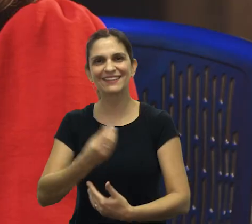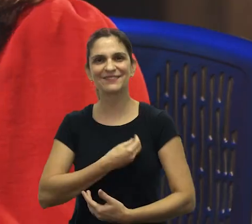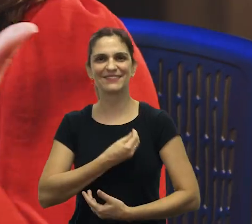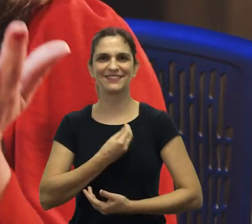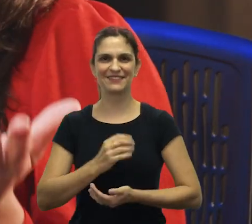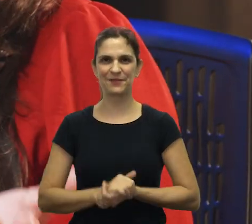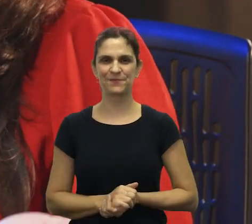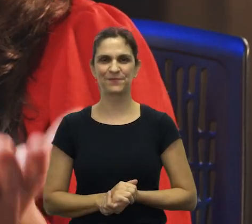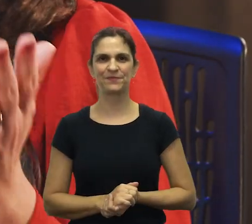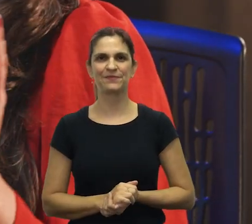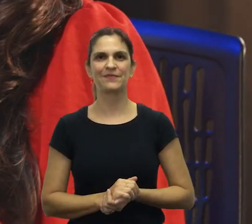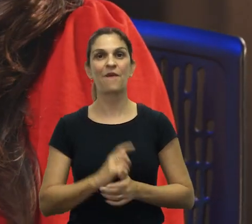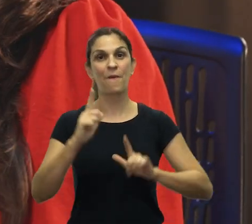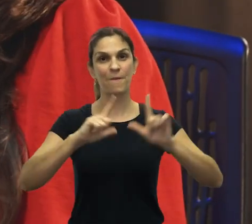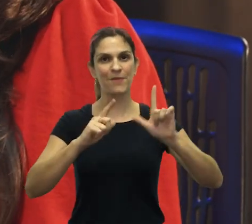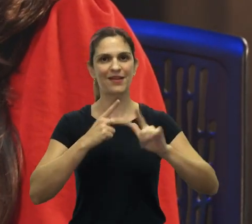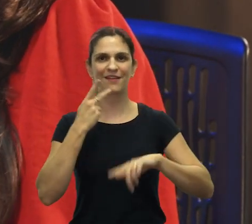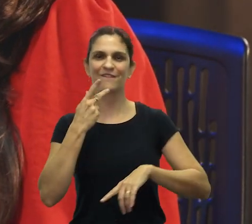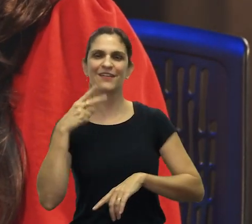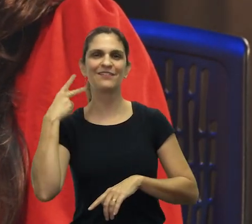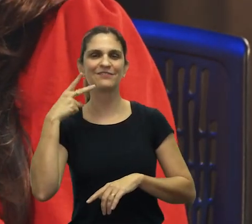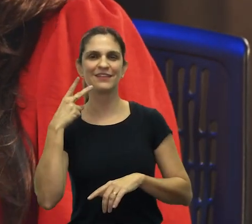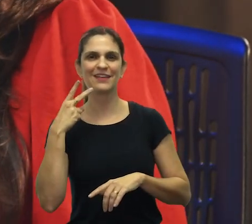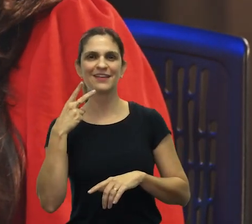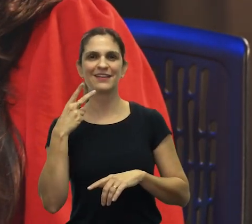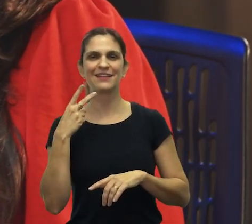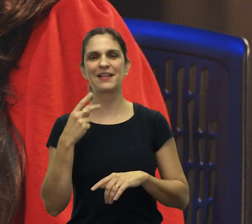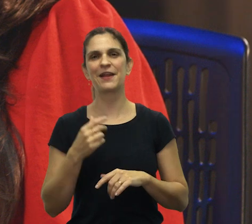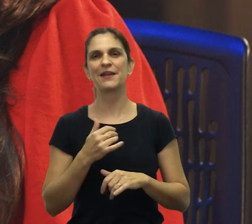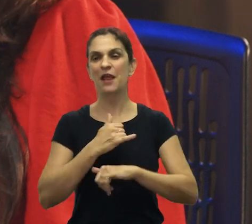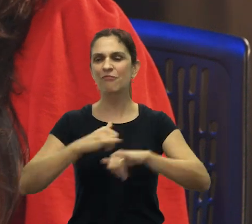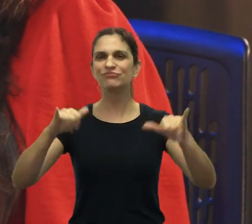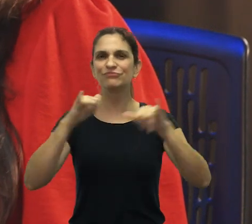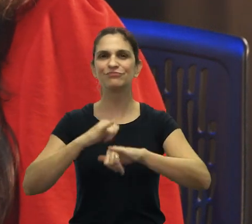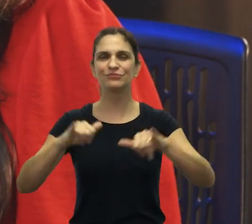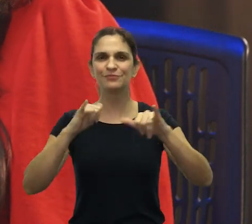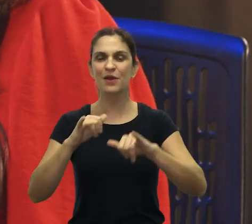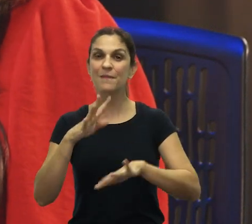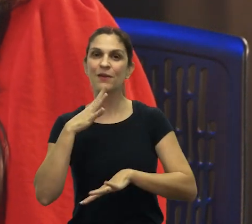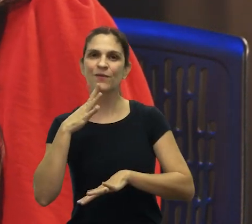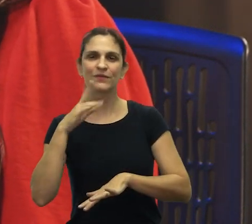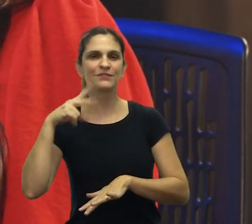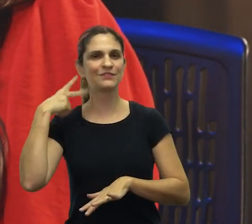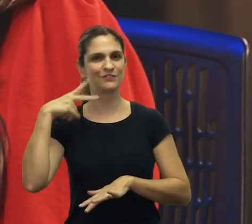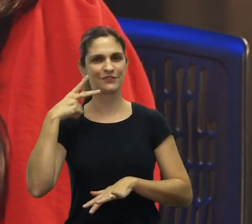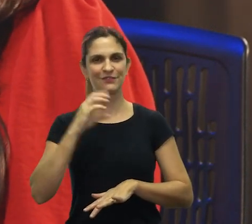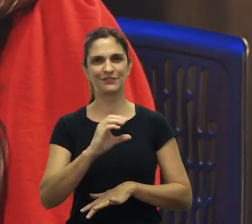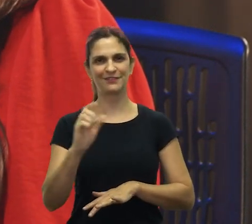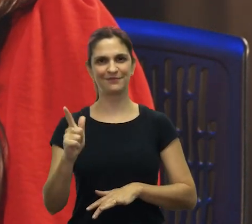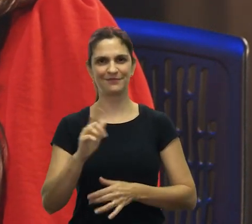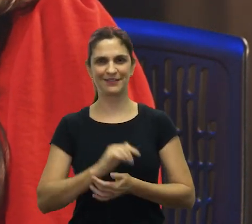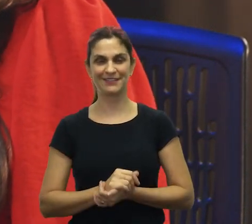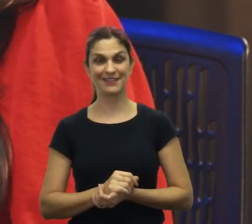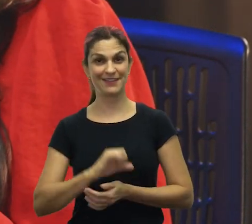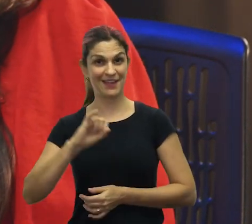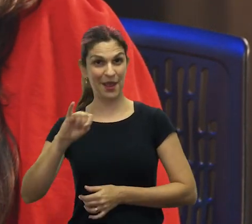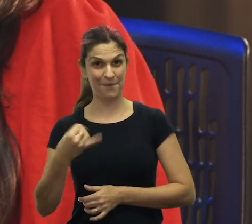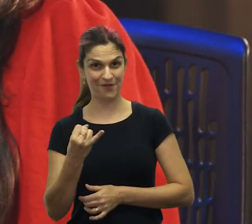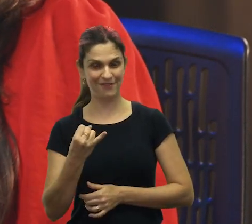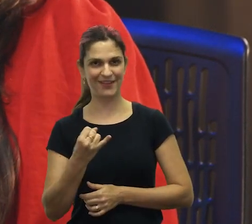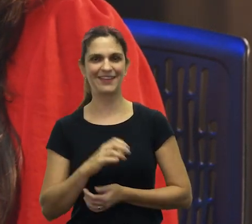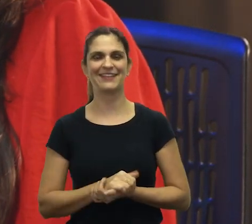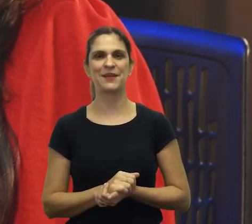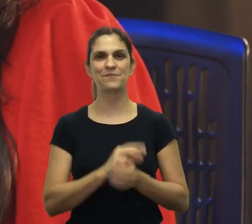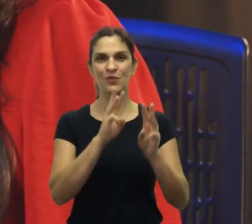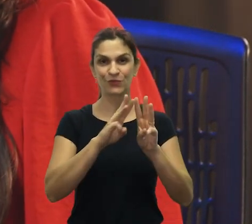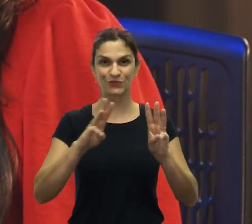Vitor. Esse foi mais um Fala Vereador, espaço dedicado para você conhecer os parlamentares de Campo Grande.